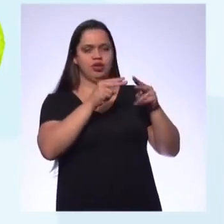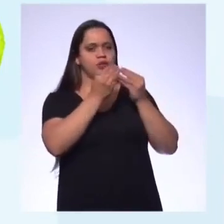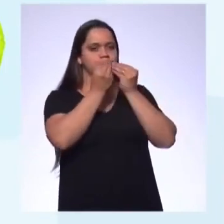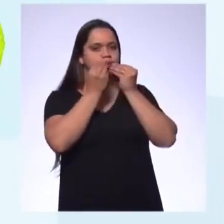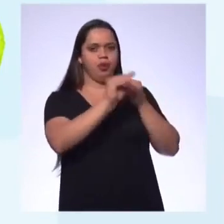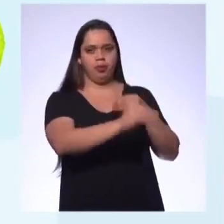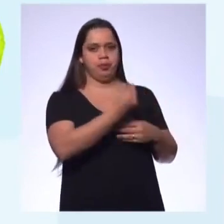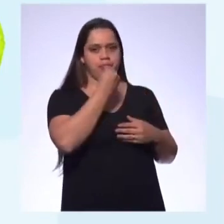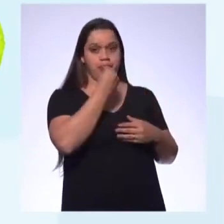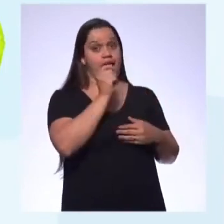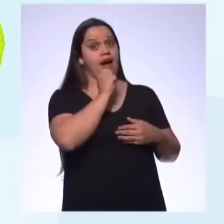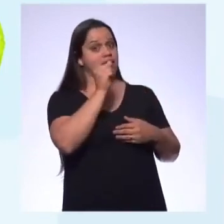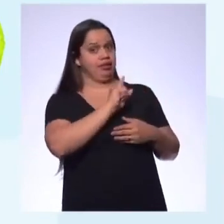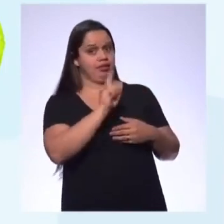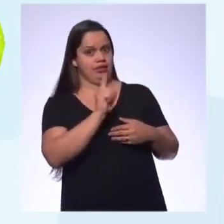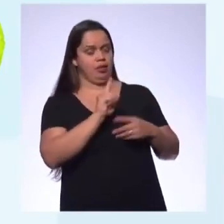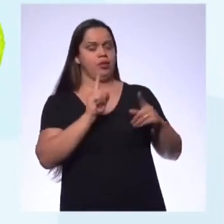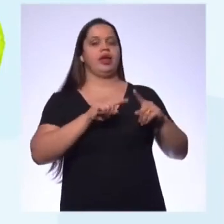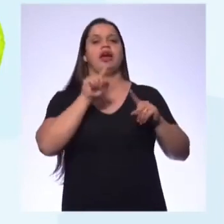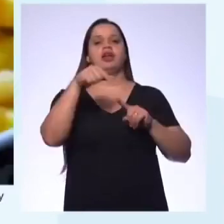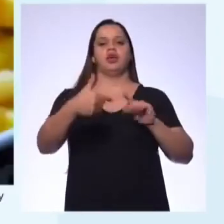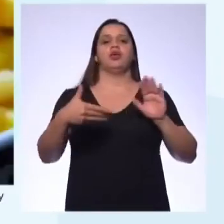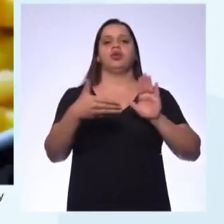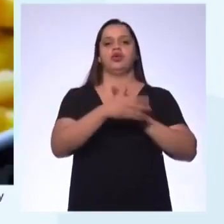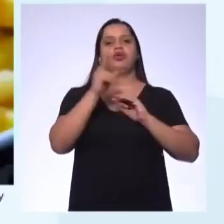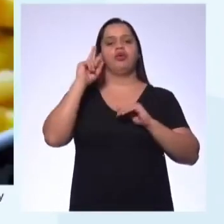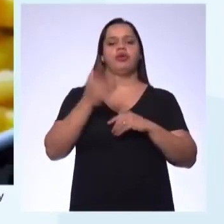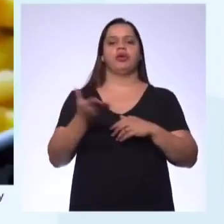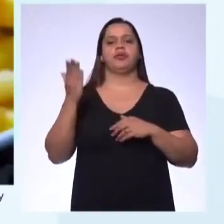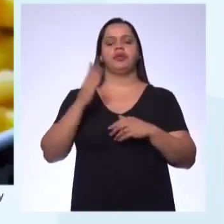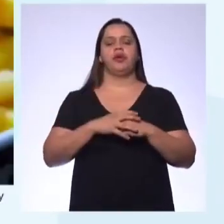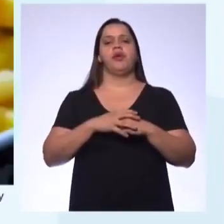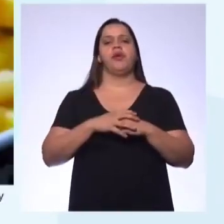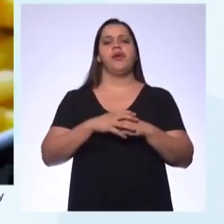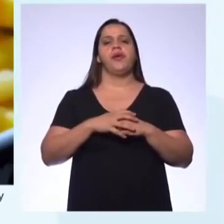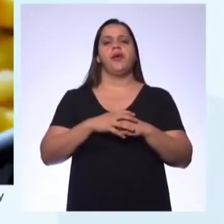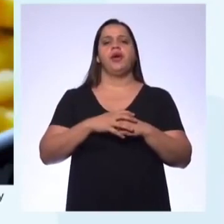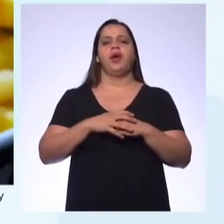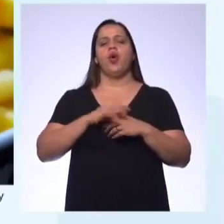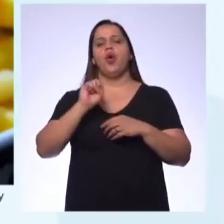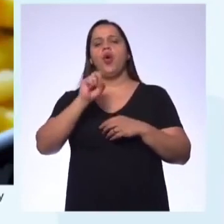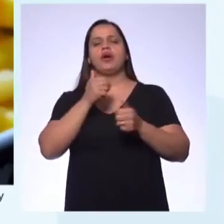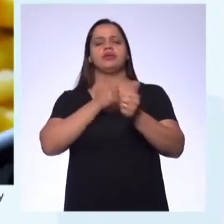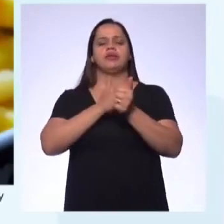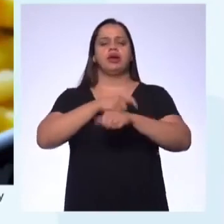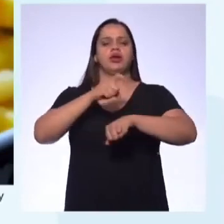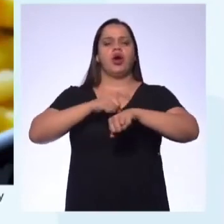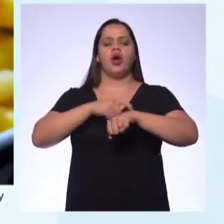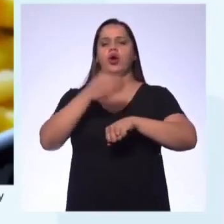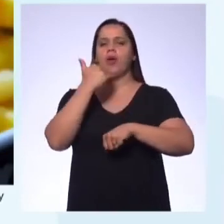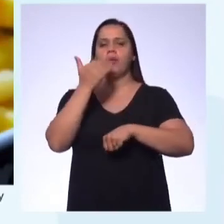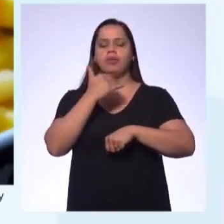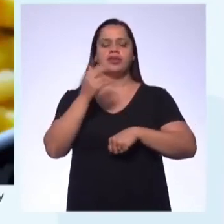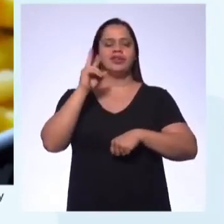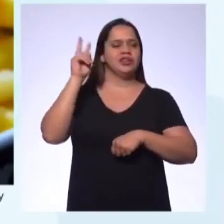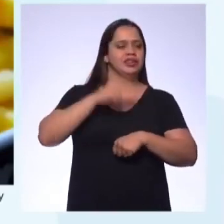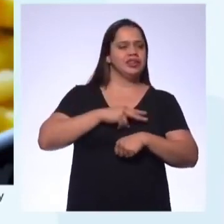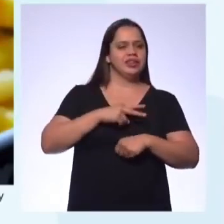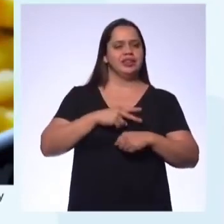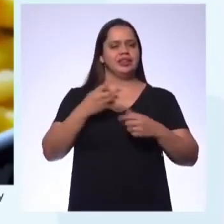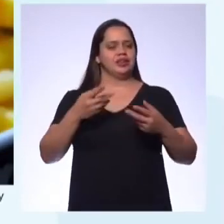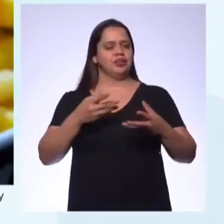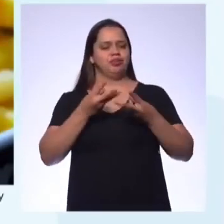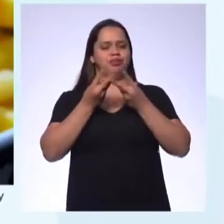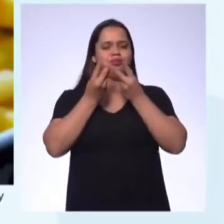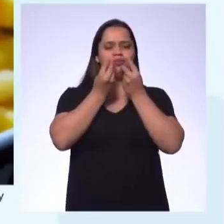certo? Ou então, agora sim, o próximo slide. Ou então você pensa um pouquinho mais lá próximo da hora do almoço, você fala, caramba, faz tempo que eu não como